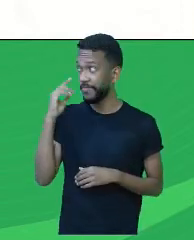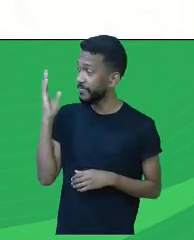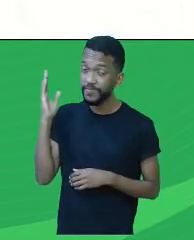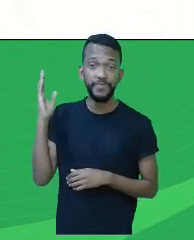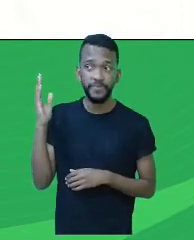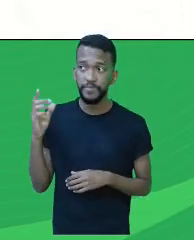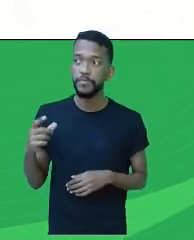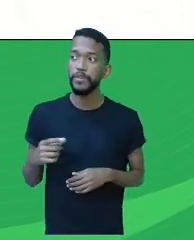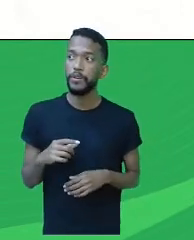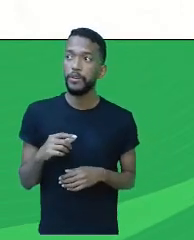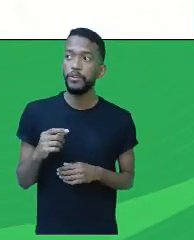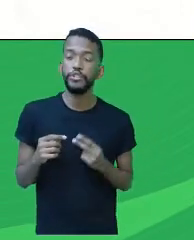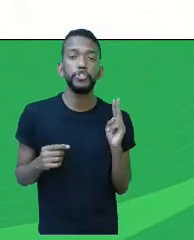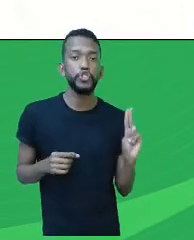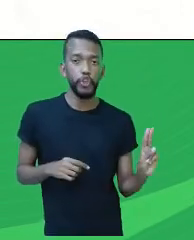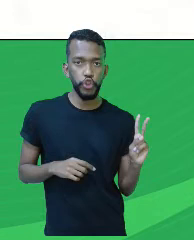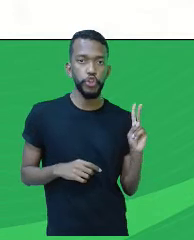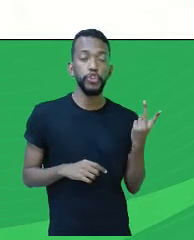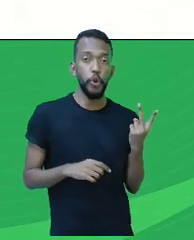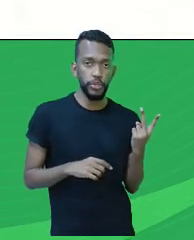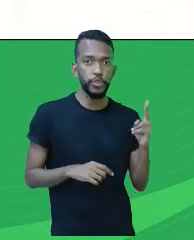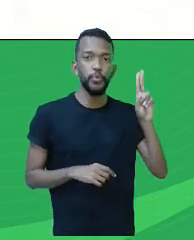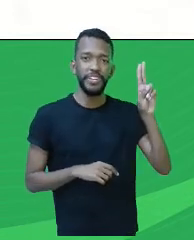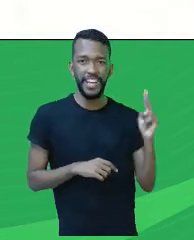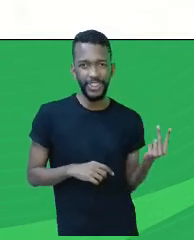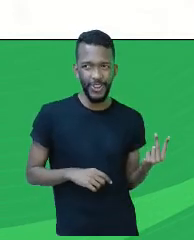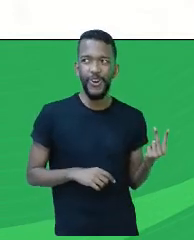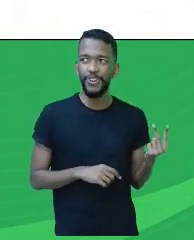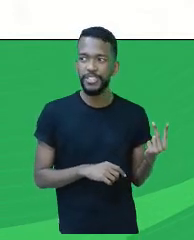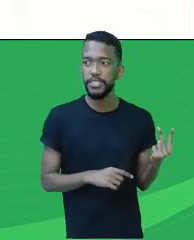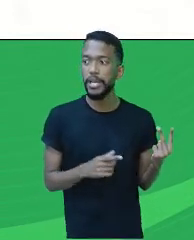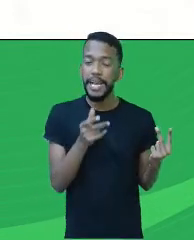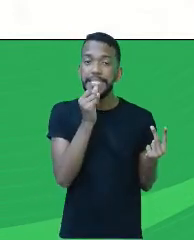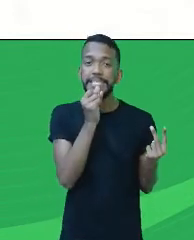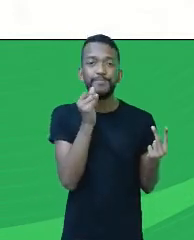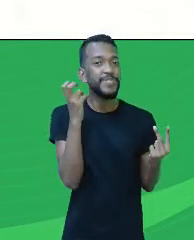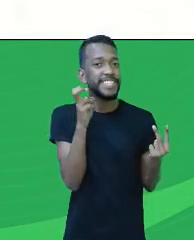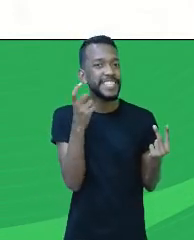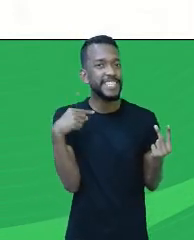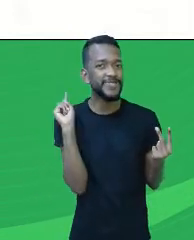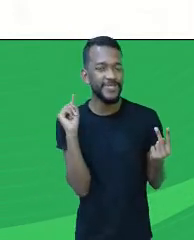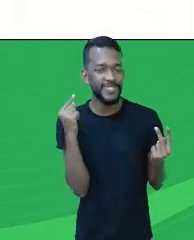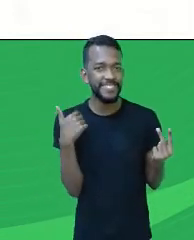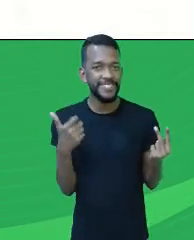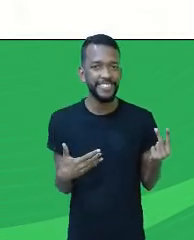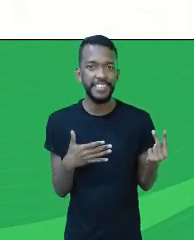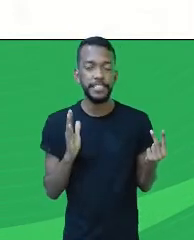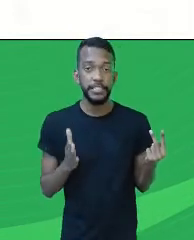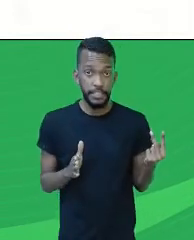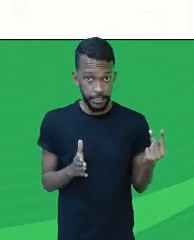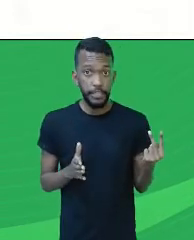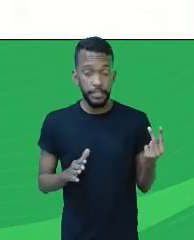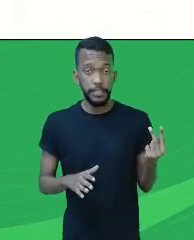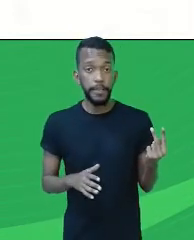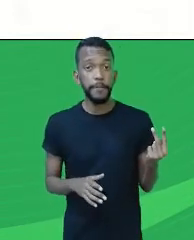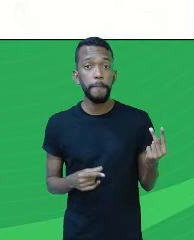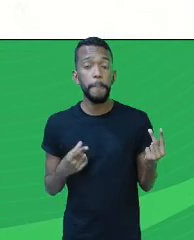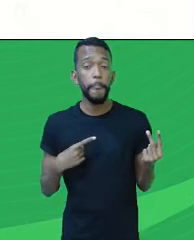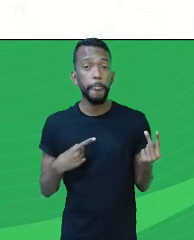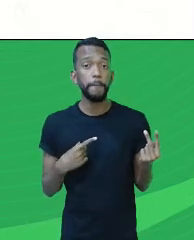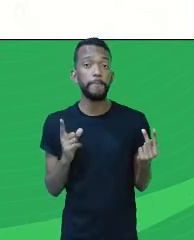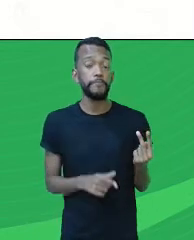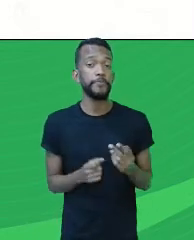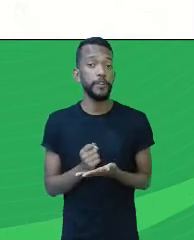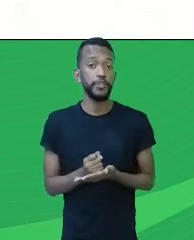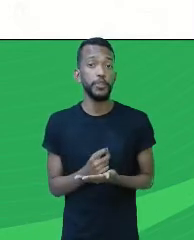gente. O 2 está na unidade, como o 5 estava aqui, ó, na unidade, quando fizemos o jogo 2. Só